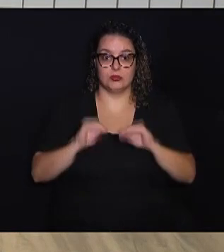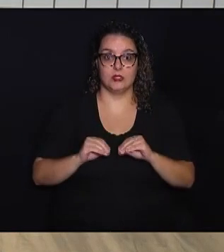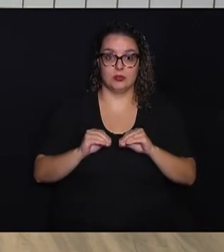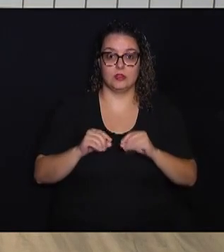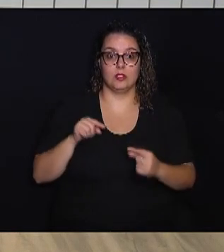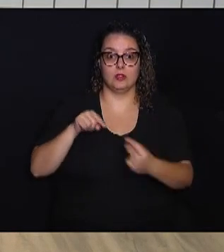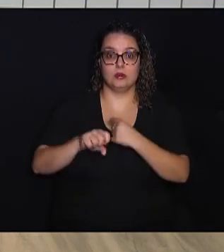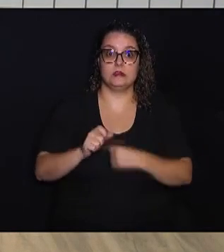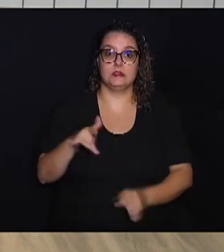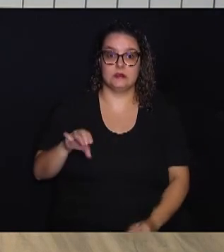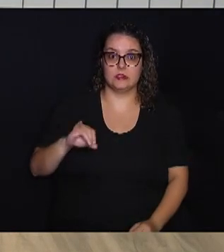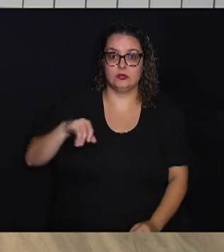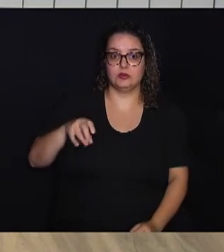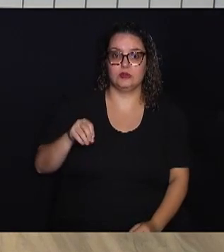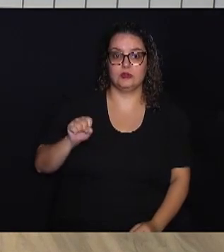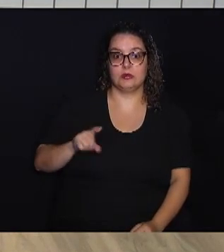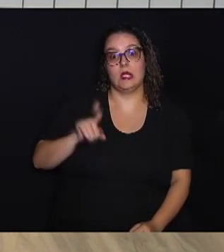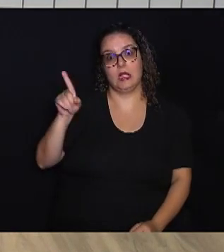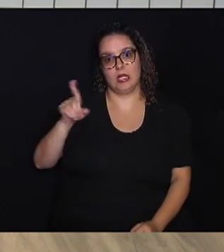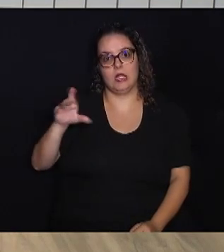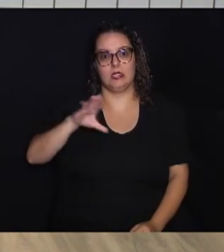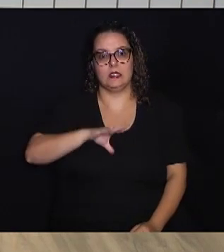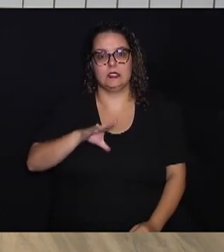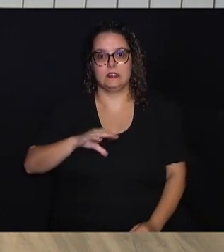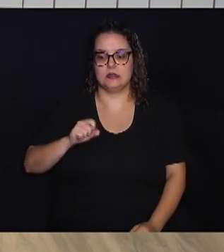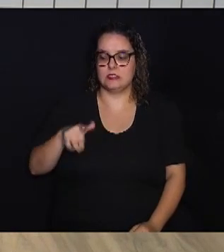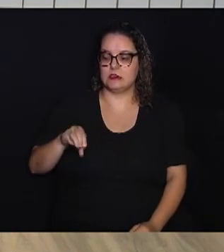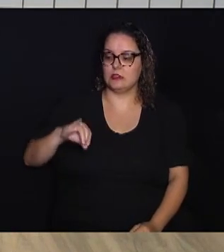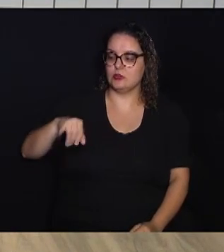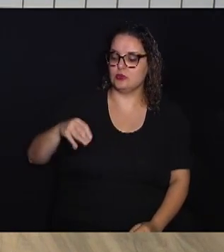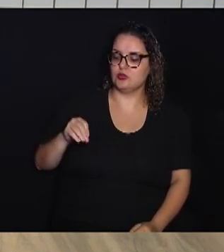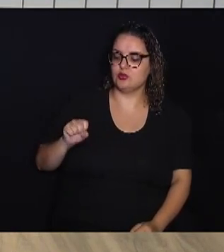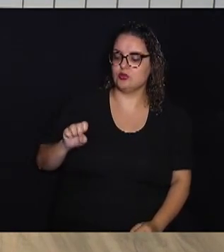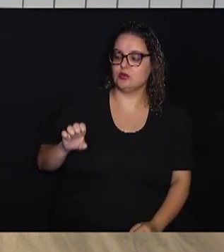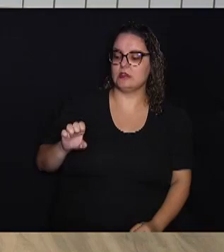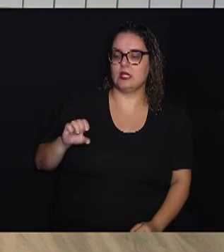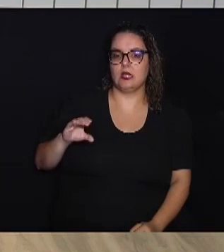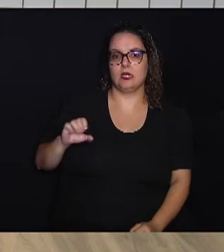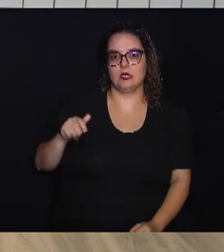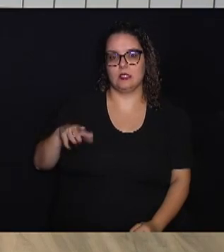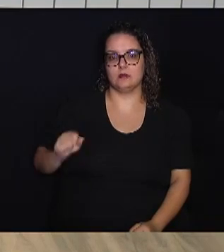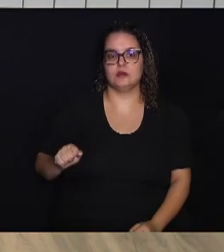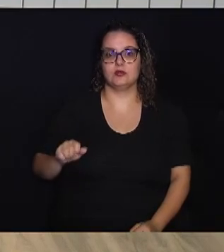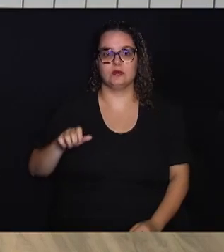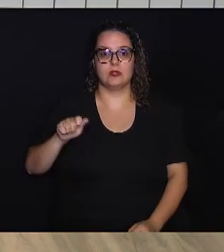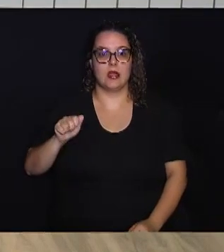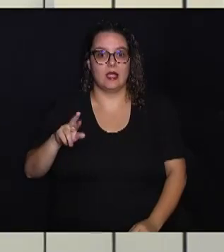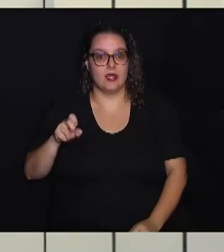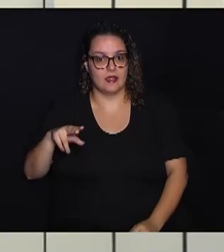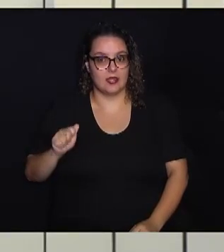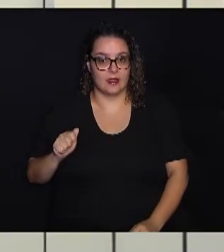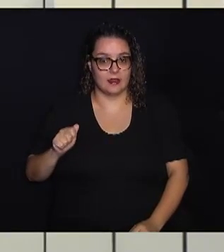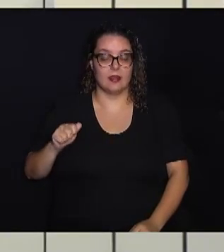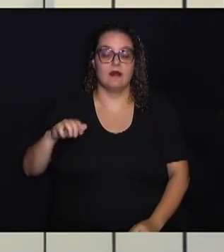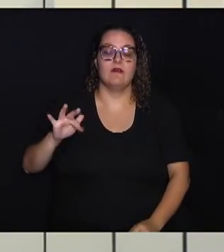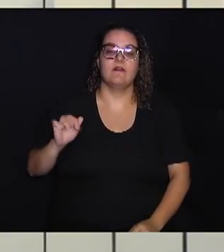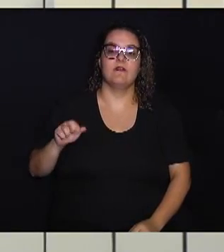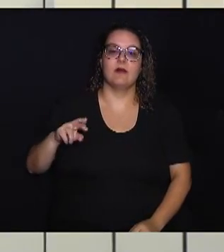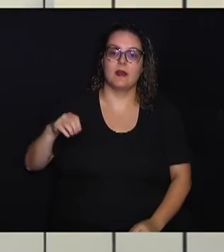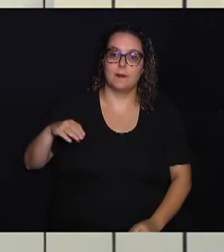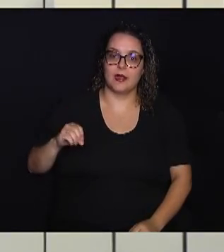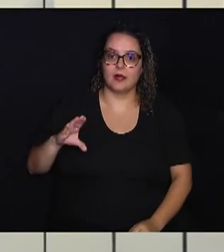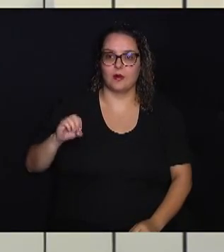São José, lá em São José dos Campos, no Farmaconde Arena. Vamos falar agora de